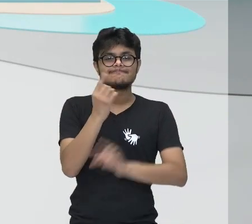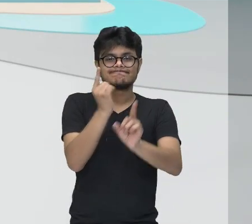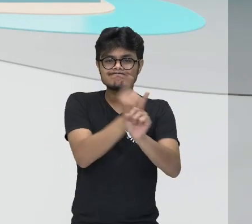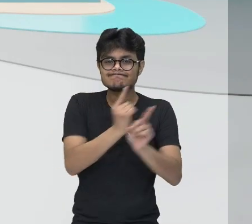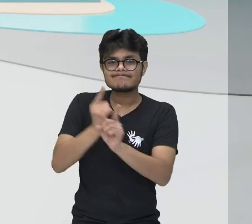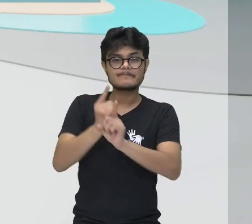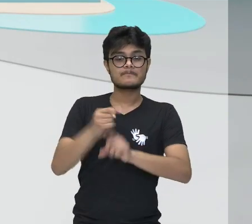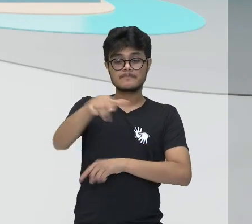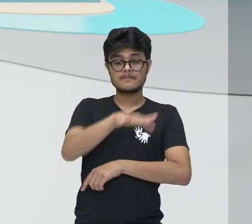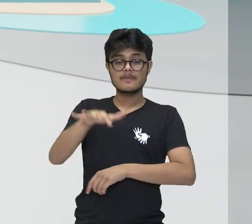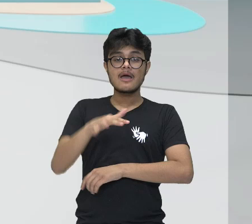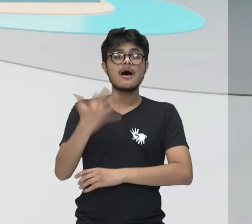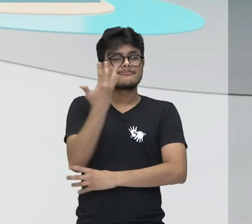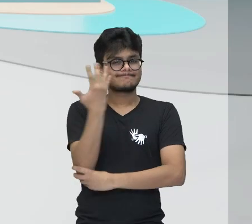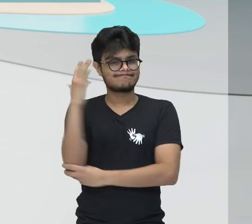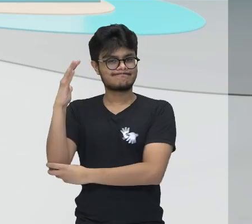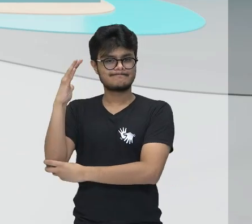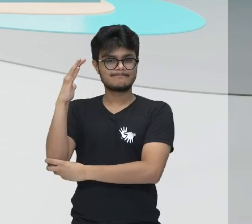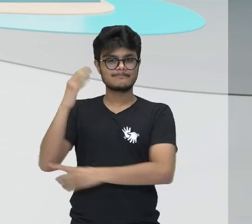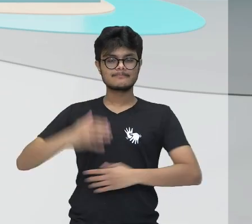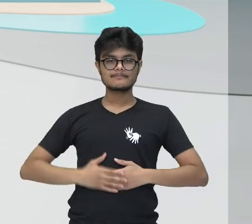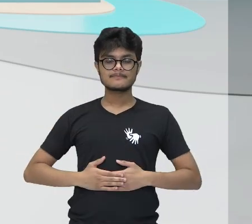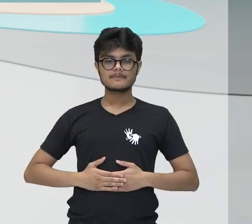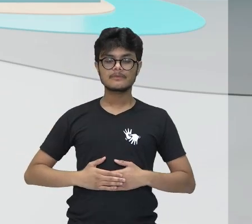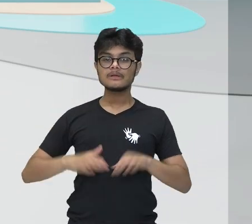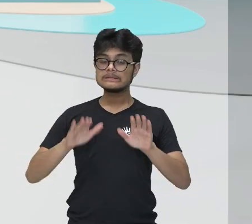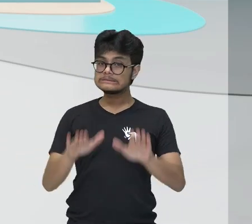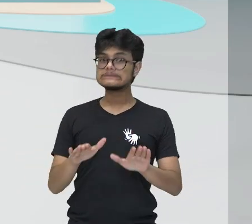na natureza. Então,